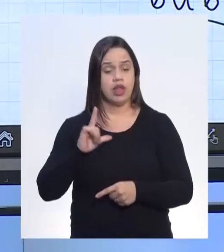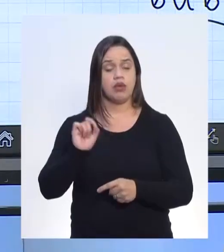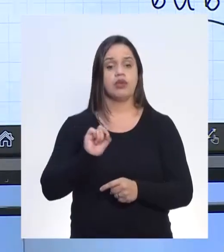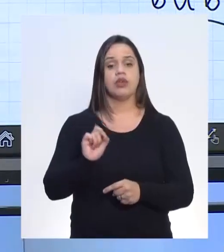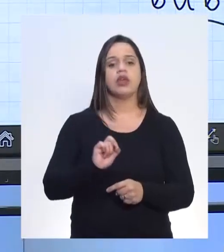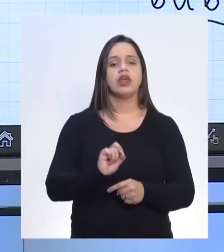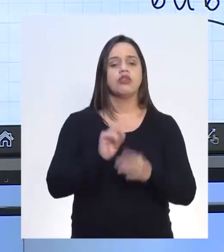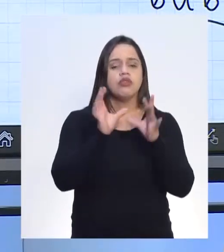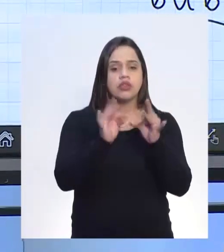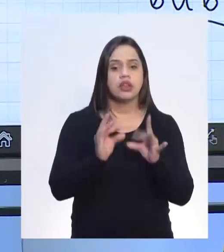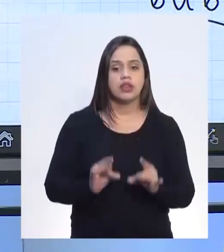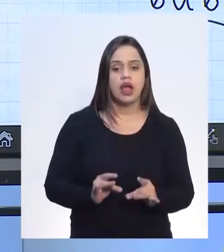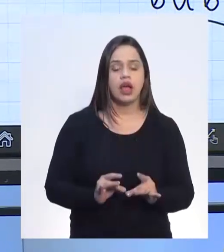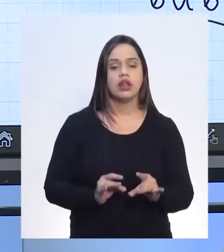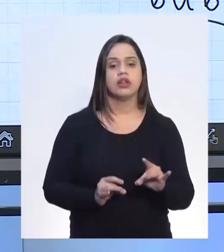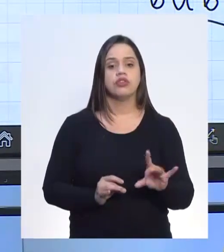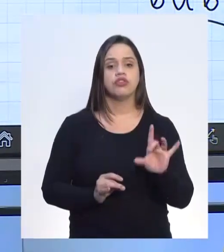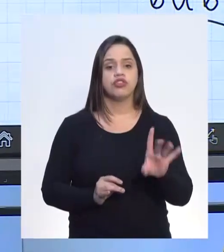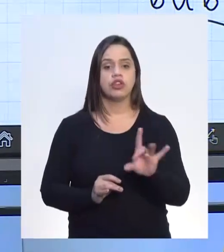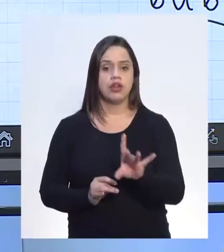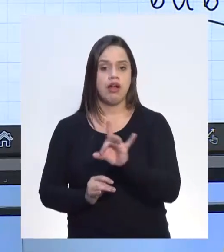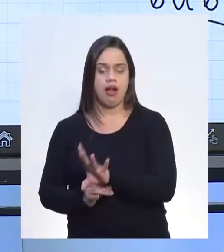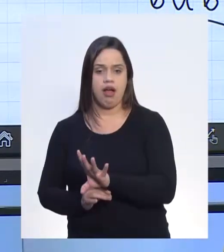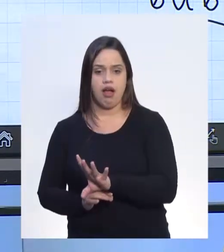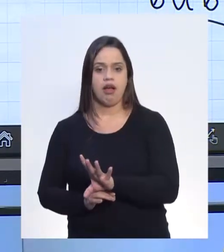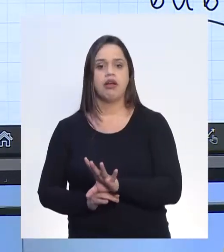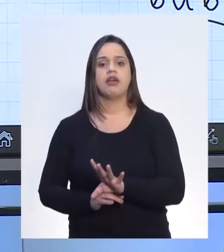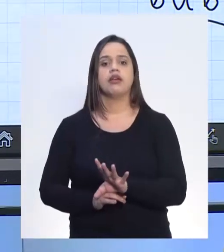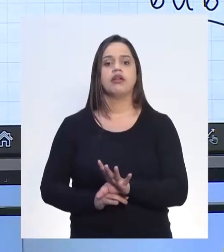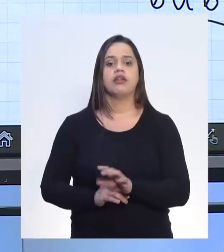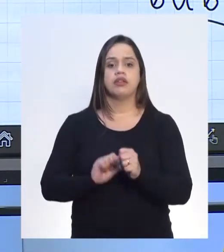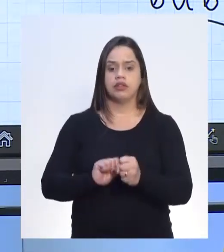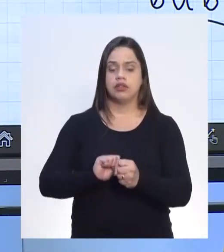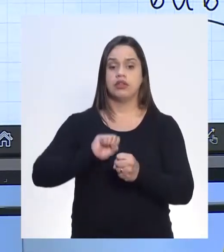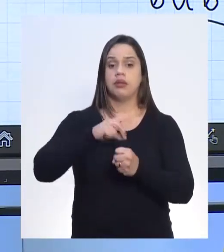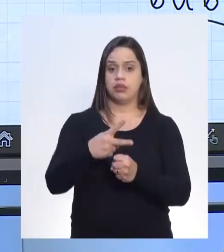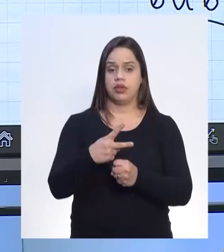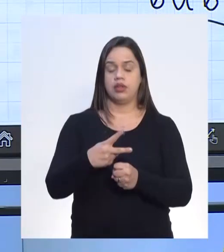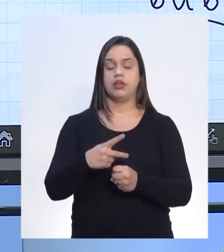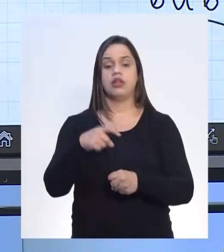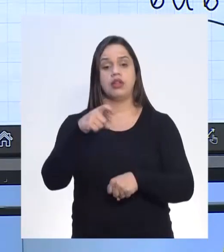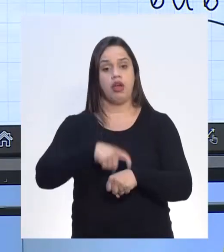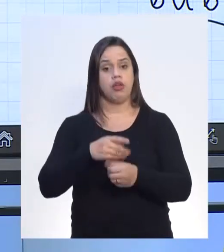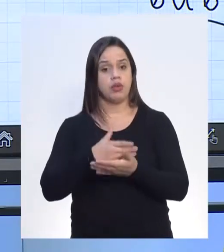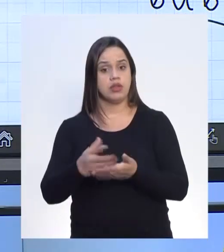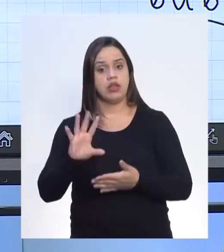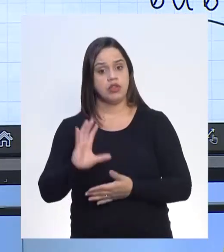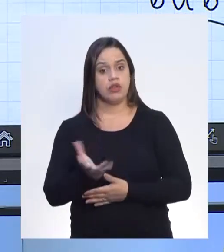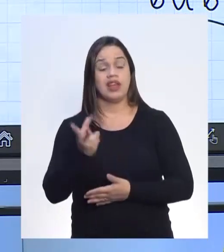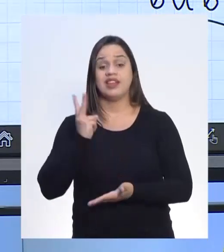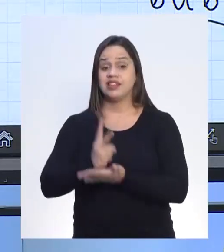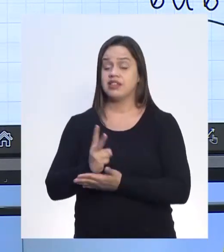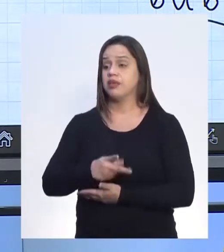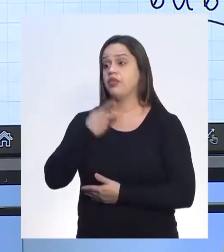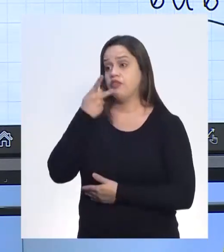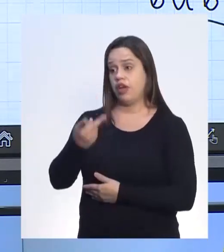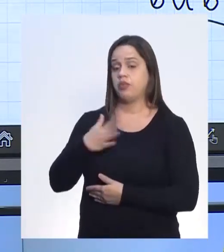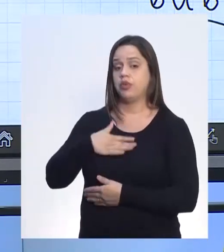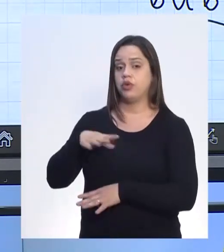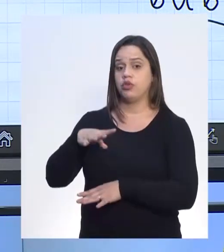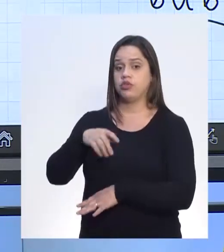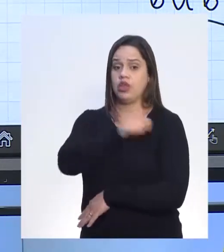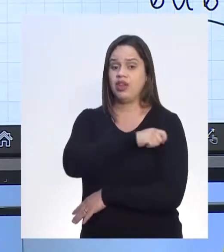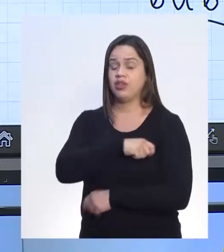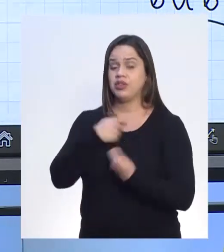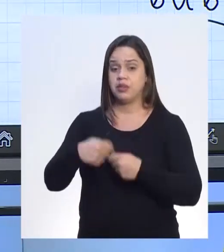né? As suas vírgulazinhas, né? na hora da resolução. E aí, assim, eu falava para os meus alunos, você tem que ter frieza, né? Matemática é